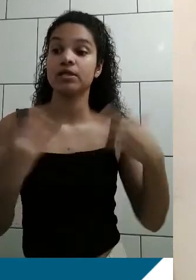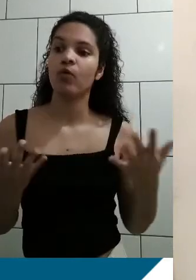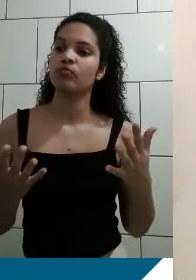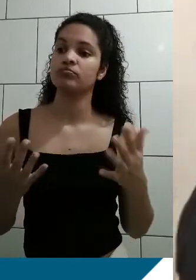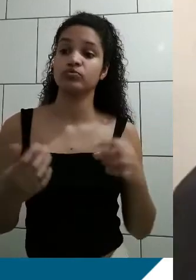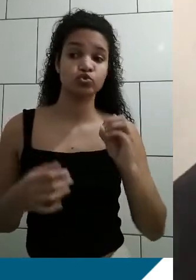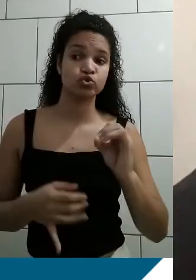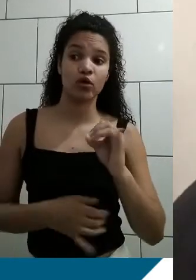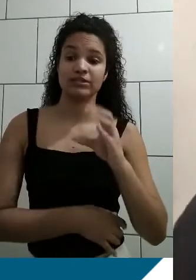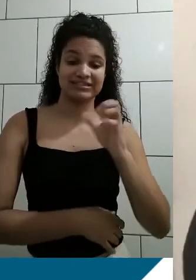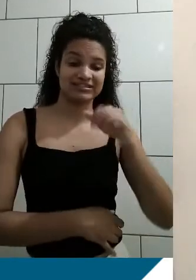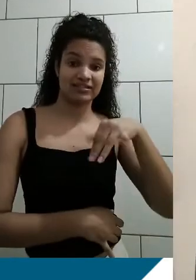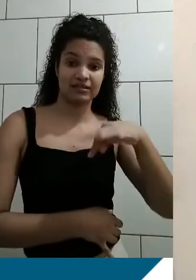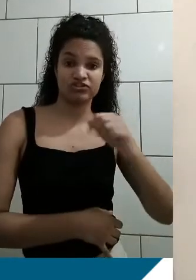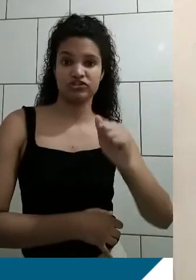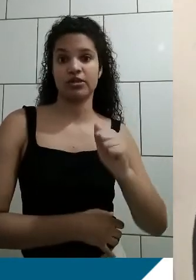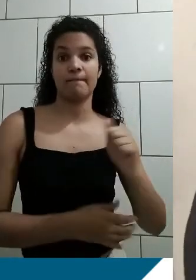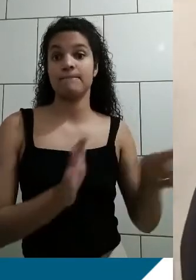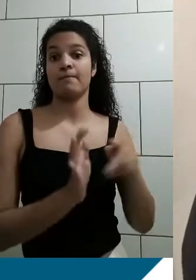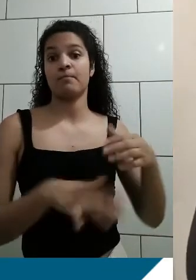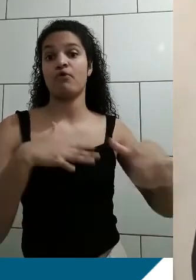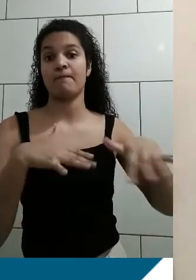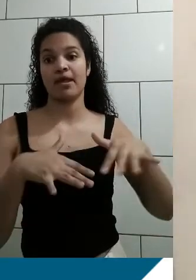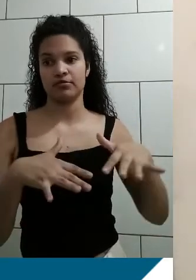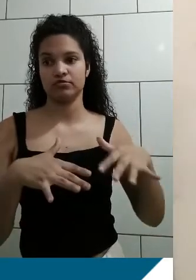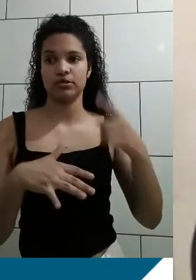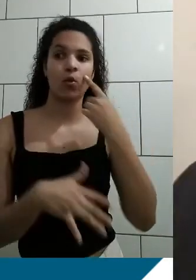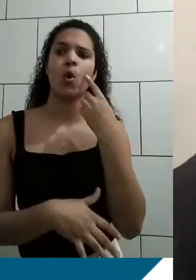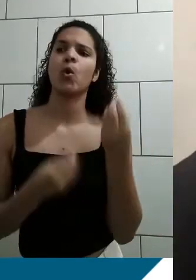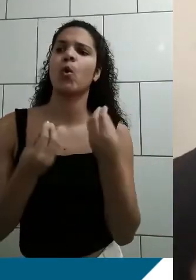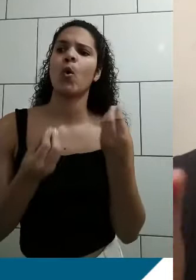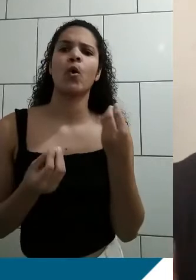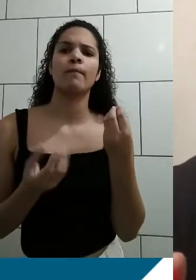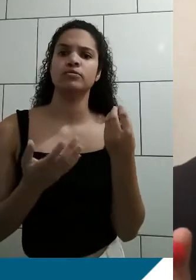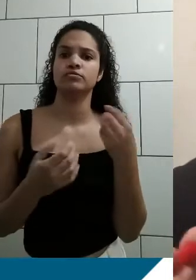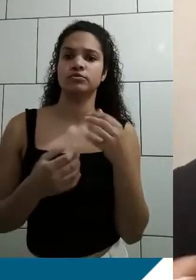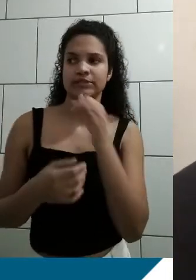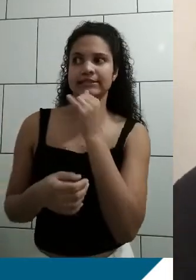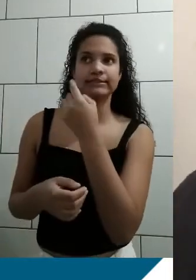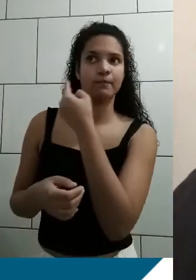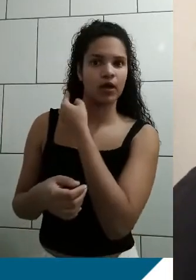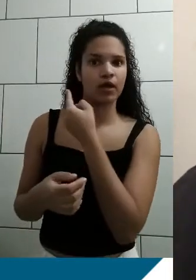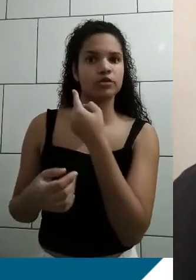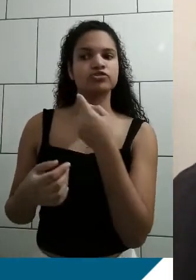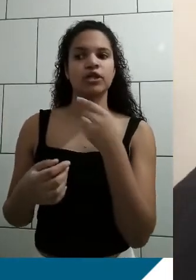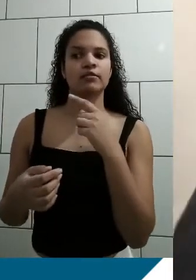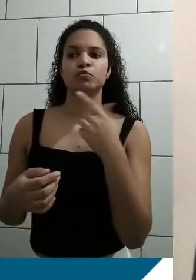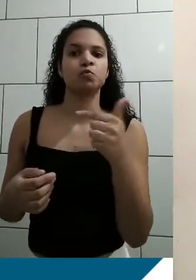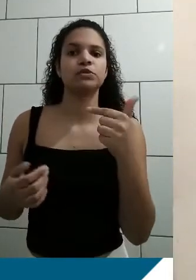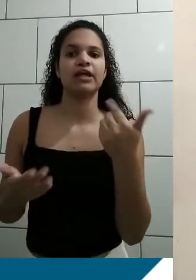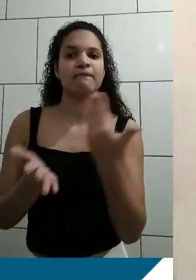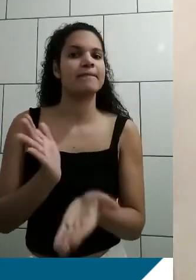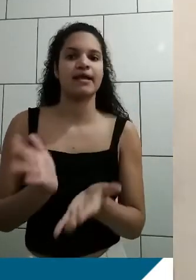naquele caso, como não houve perda de energia, a energia se conservou, ou seja, a energia total antes é igual à energia total